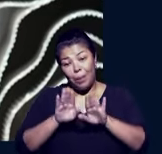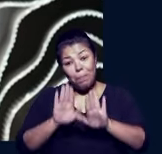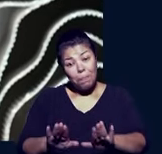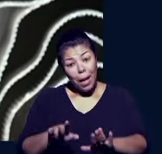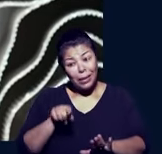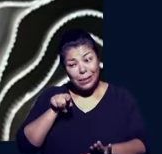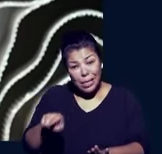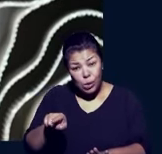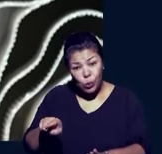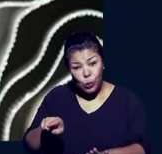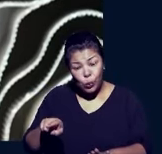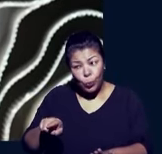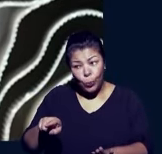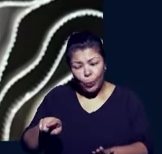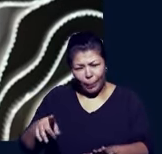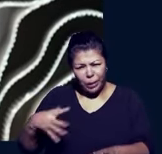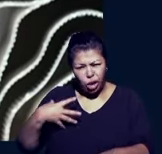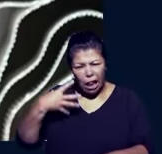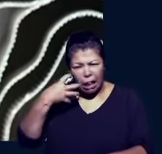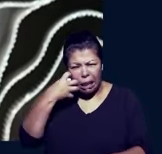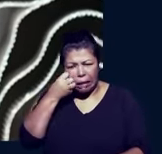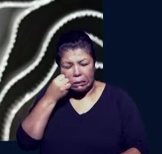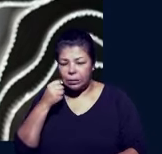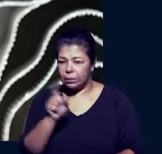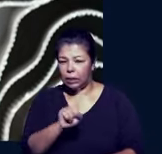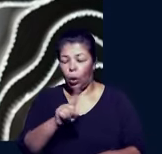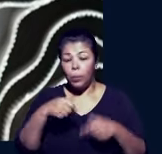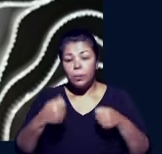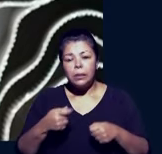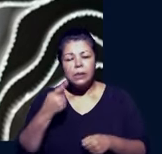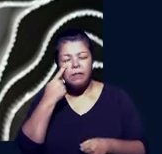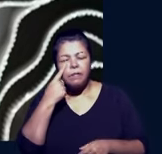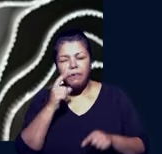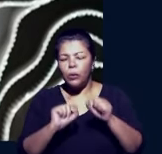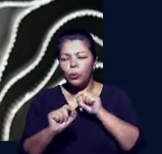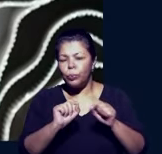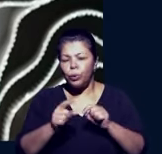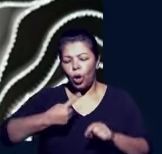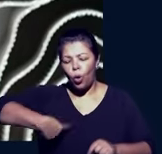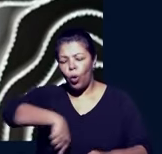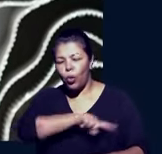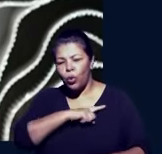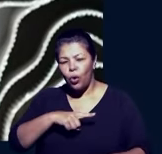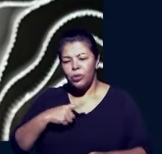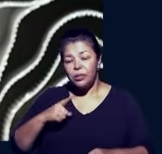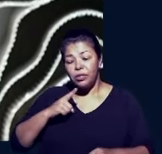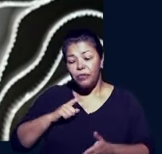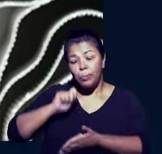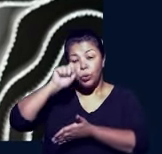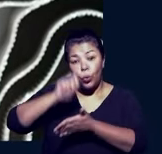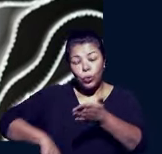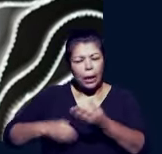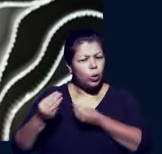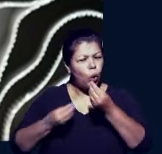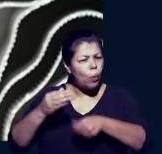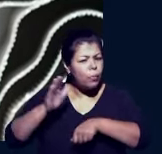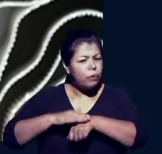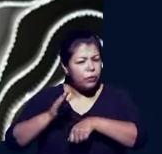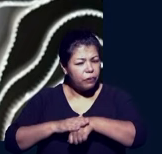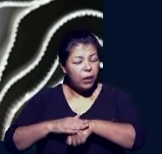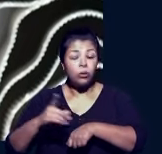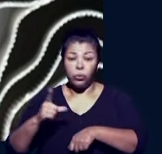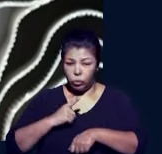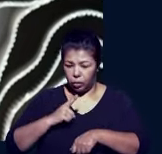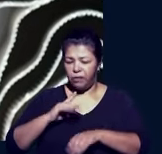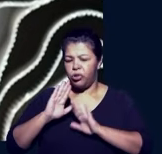que tem que tirar o nosso vigor Na verdade tem que entender como que Esses contratos foram feitos são contratos de certa forma antigo são contratos da década de 90 que não tem